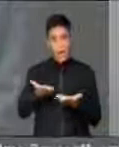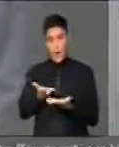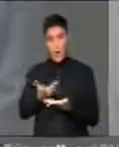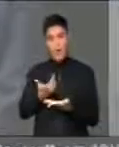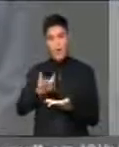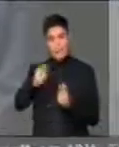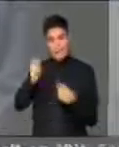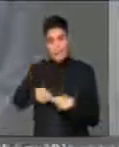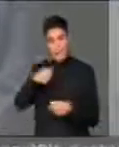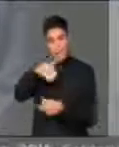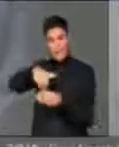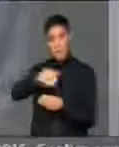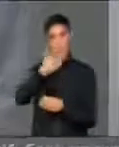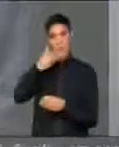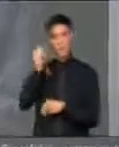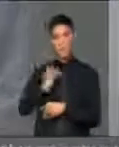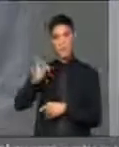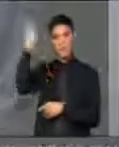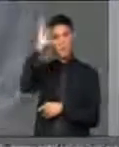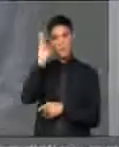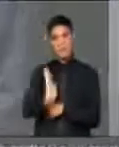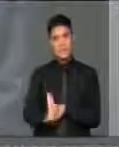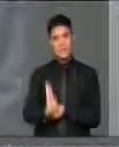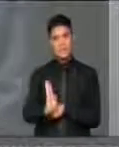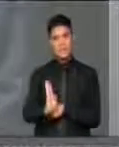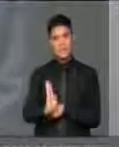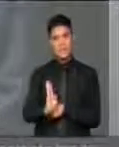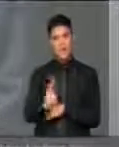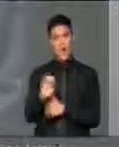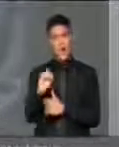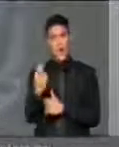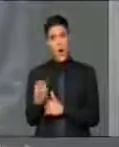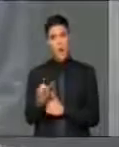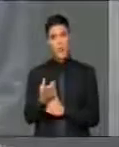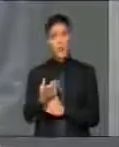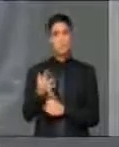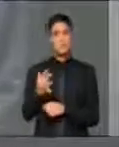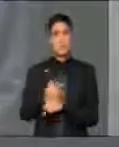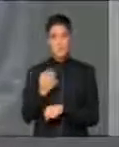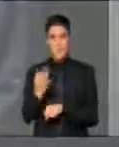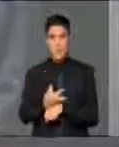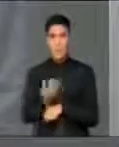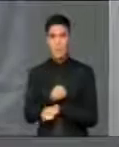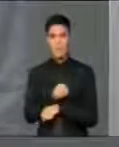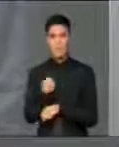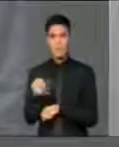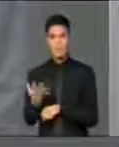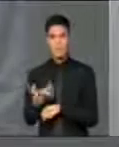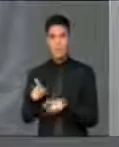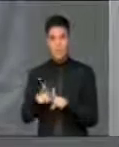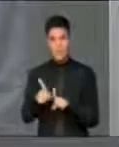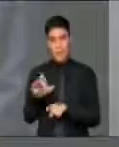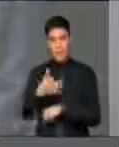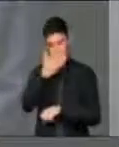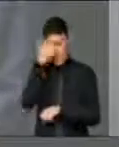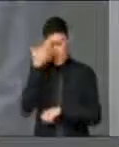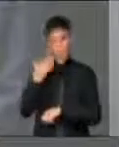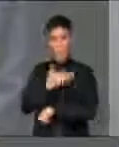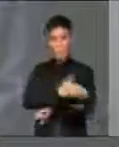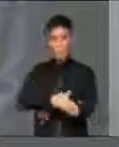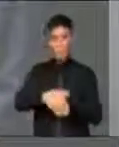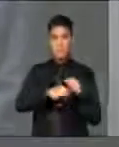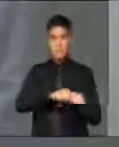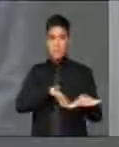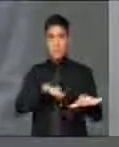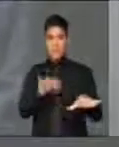de reconstrução do Brasil, ouvirá a manifestação de milhões de brasileiros que foram às ruas, exigindo um